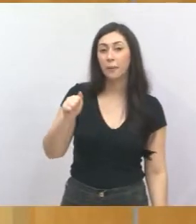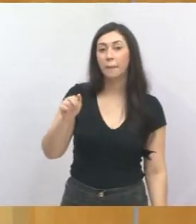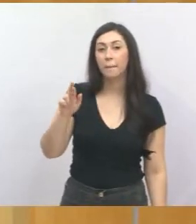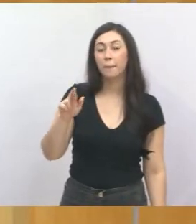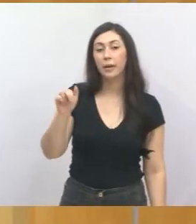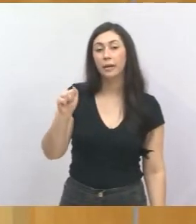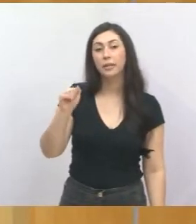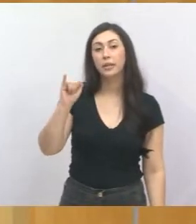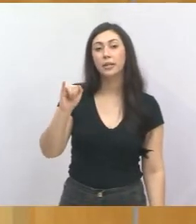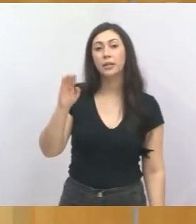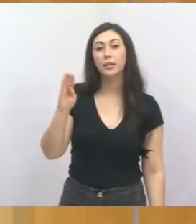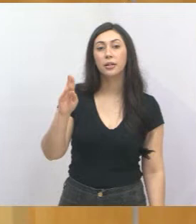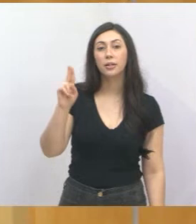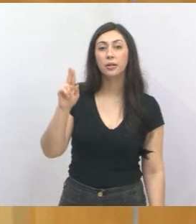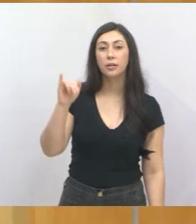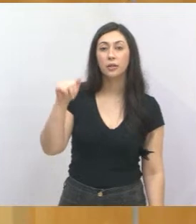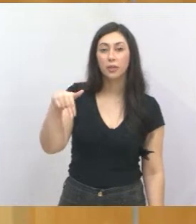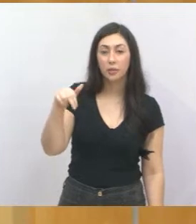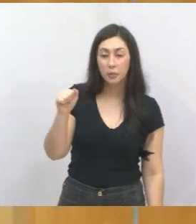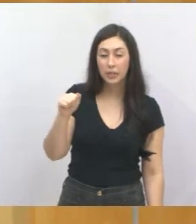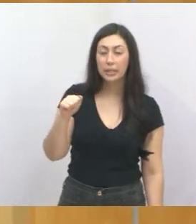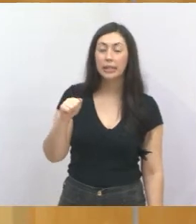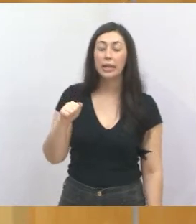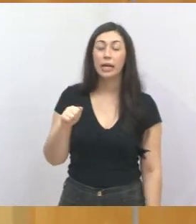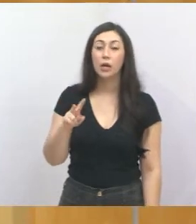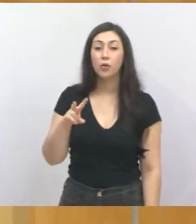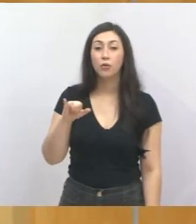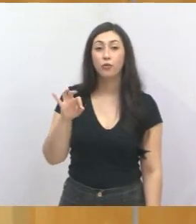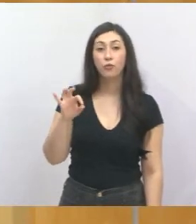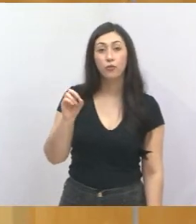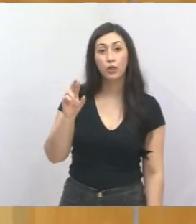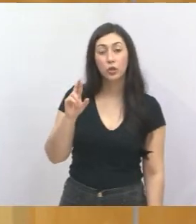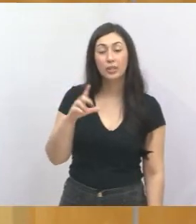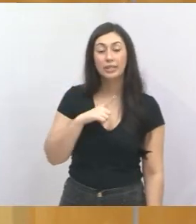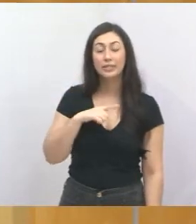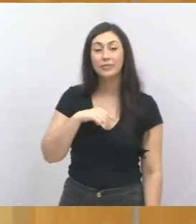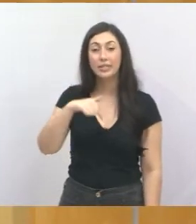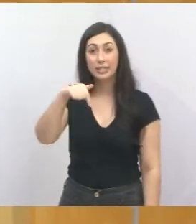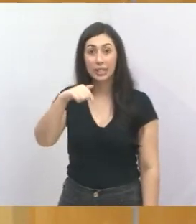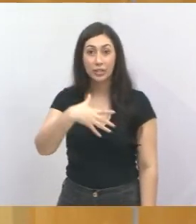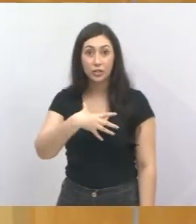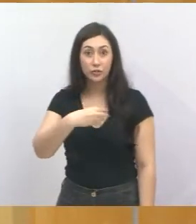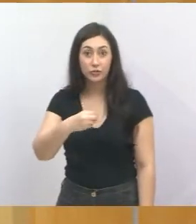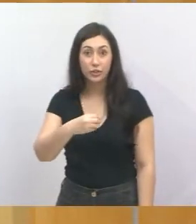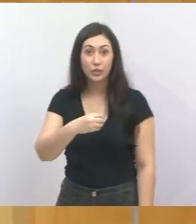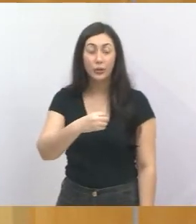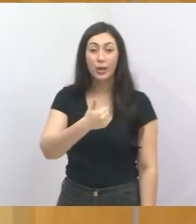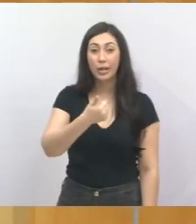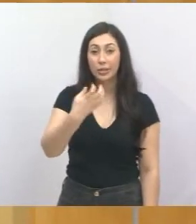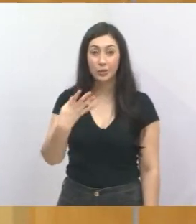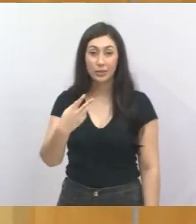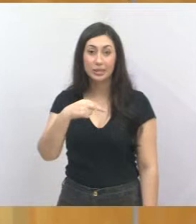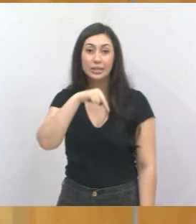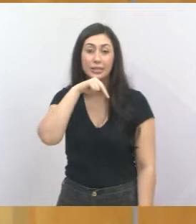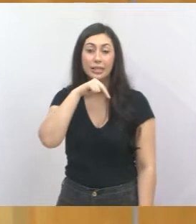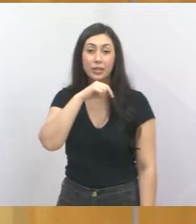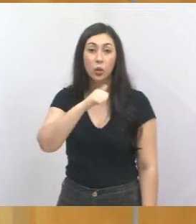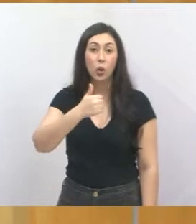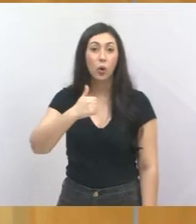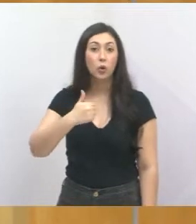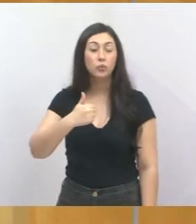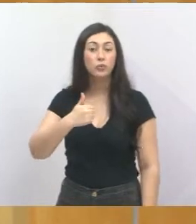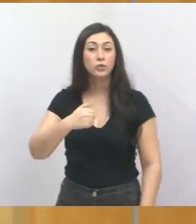teve 7 filhos, 4 homens, 3 mulheres, 14 netos, 11 bisnetos.